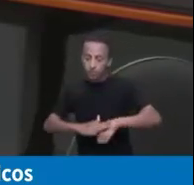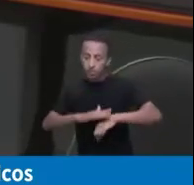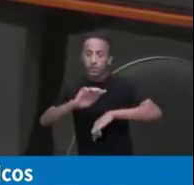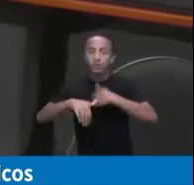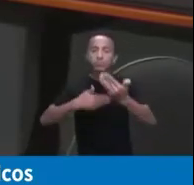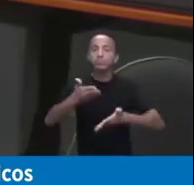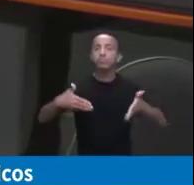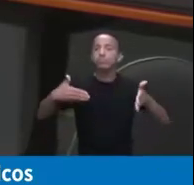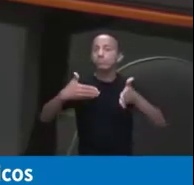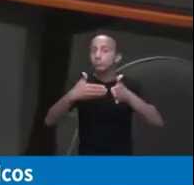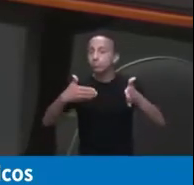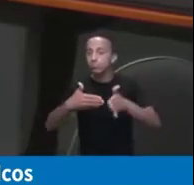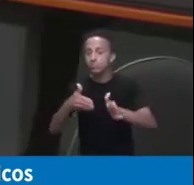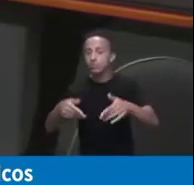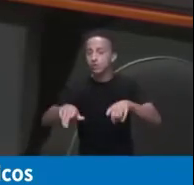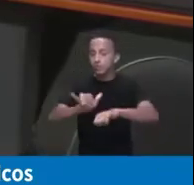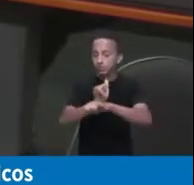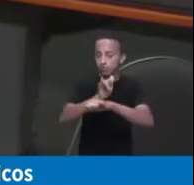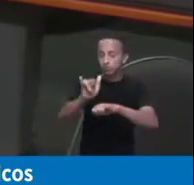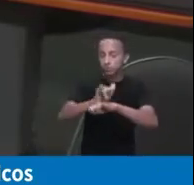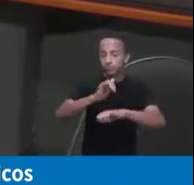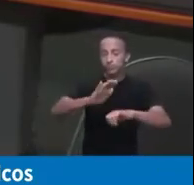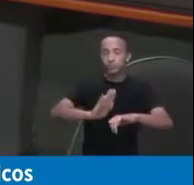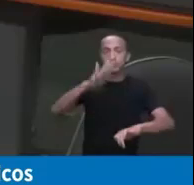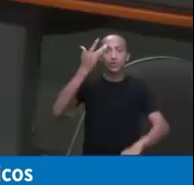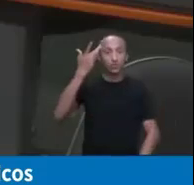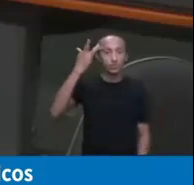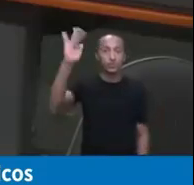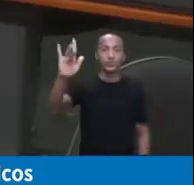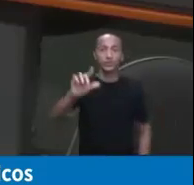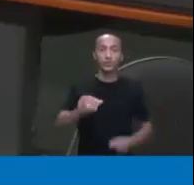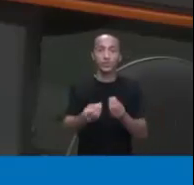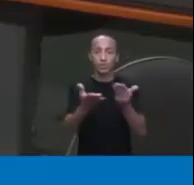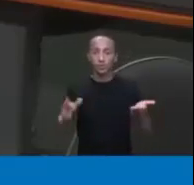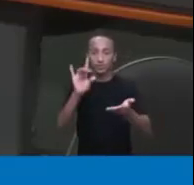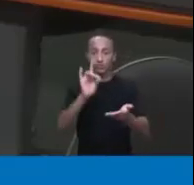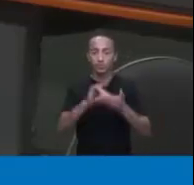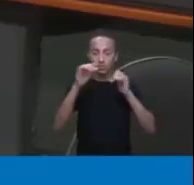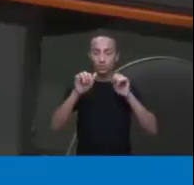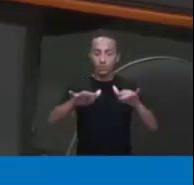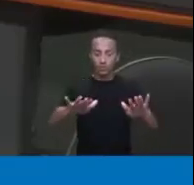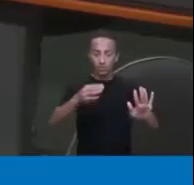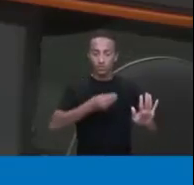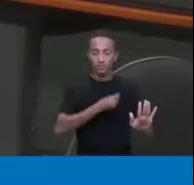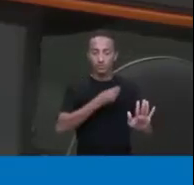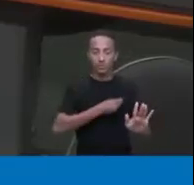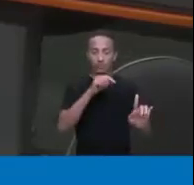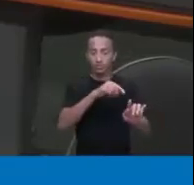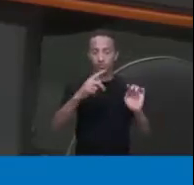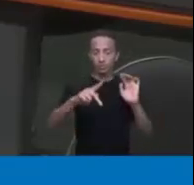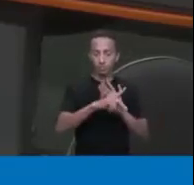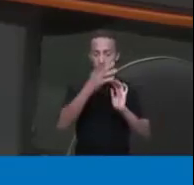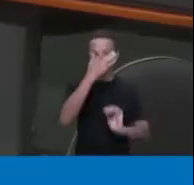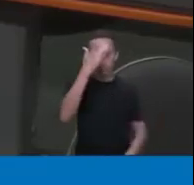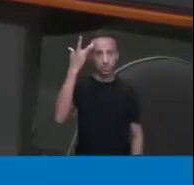barreiras, com os facilitadores necessários e com a forma como ela repercute na vida prática da pessoa.